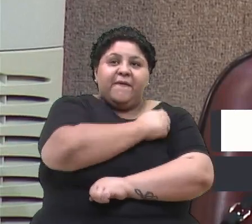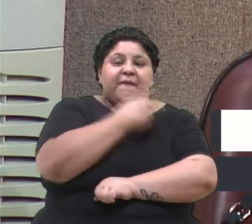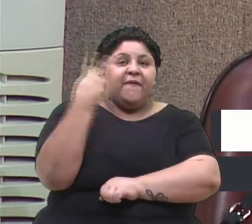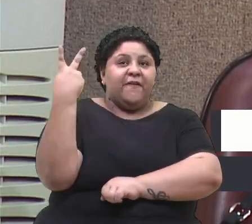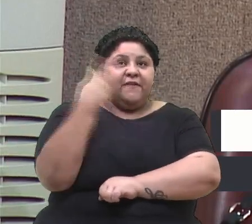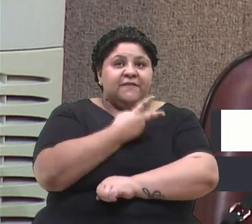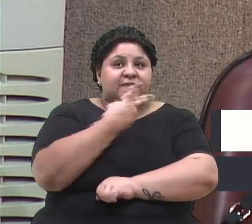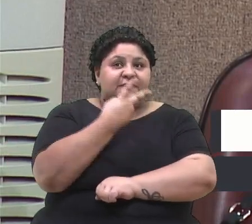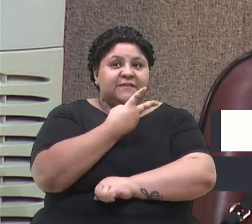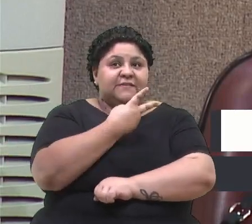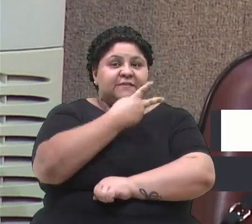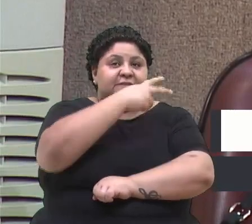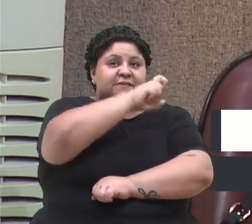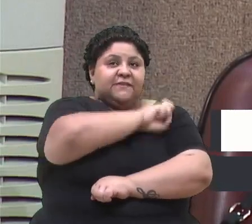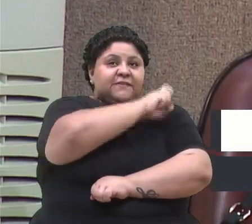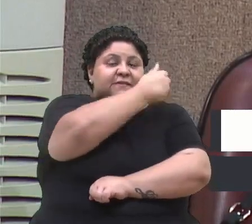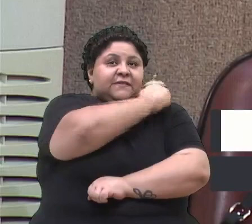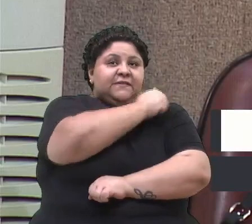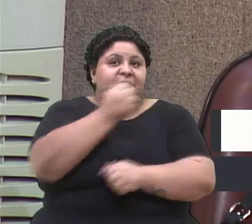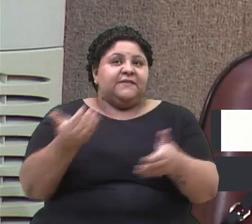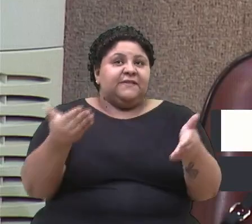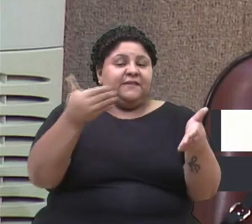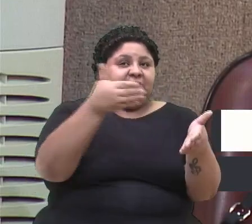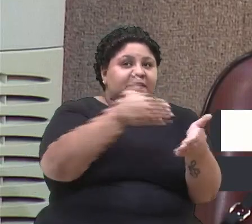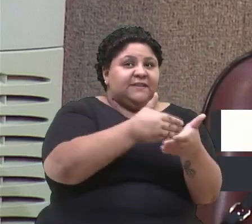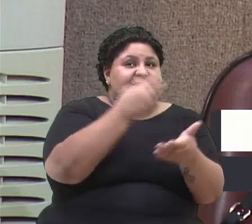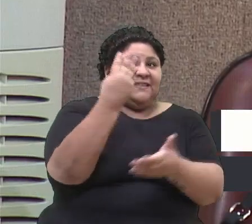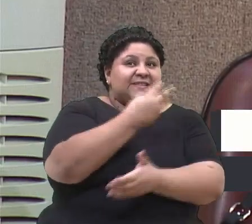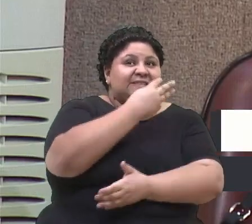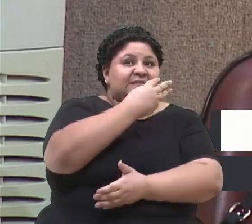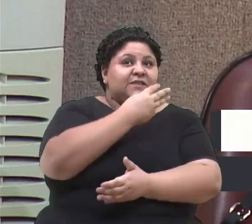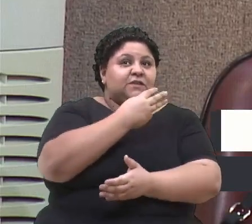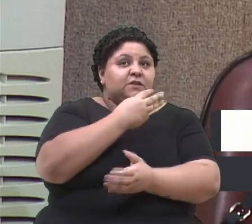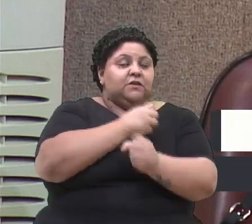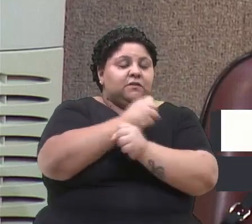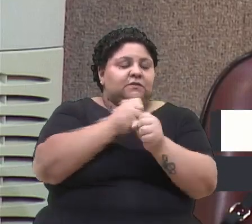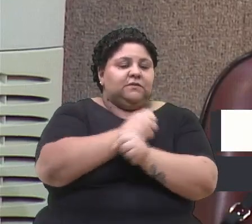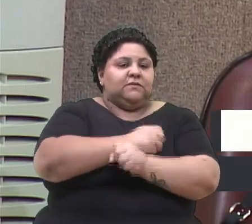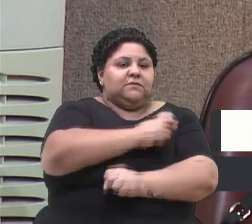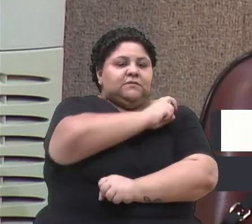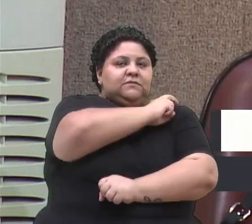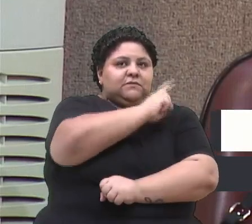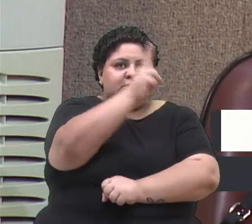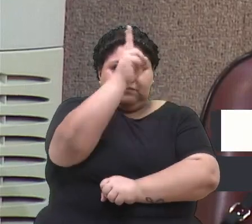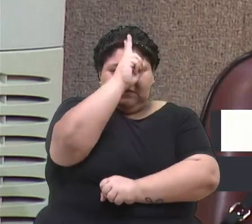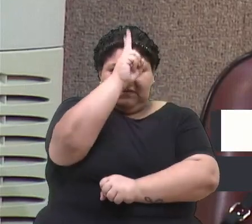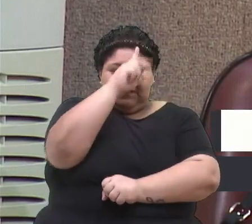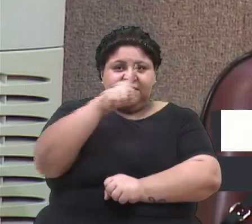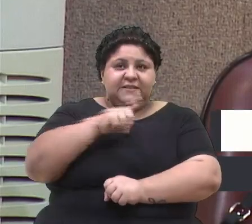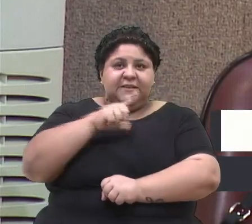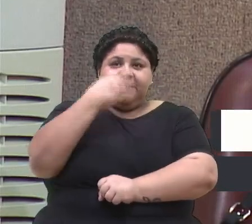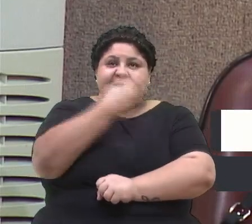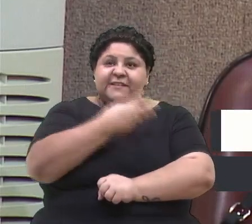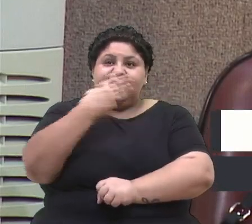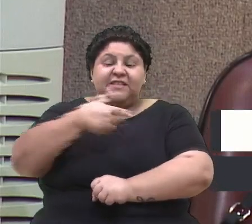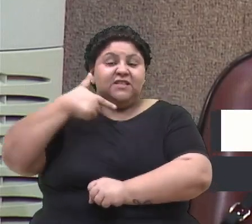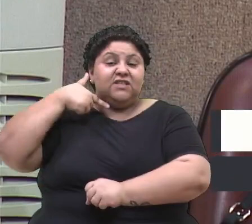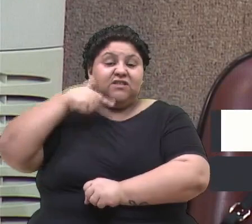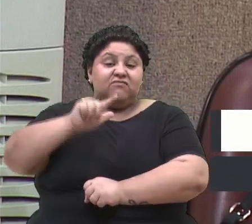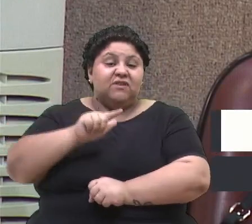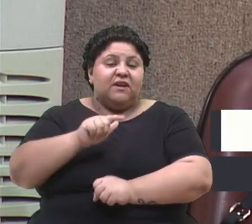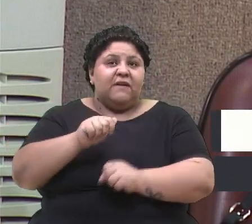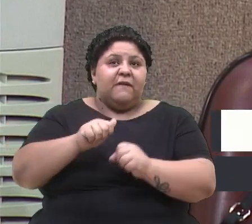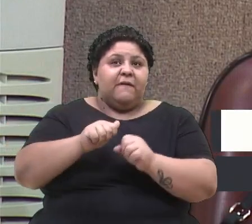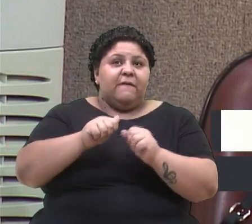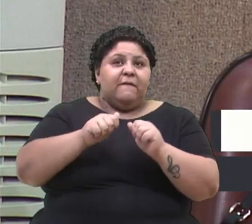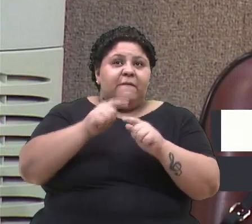do ensino fundamental ao 3º ano do ensino médio e obteve 33 vitórias em esportes coletivos,